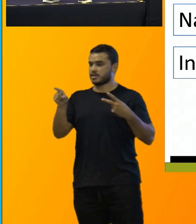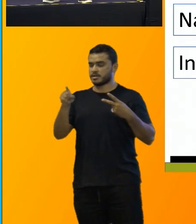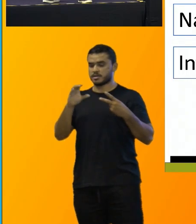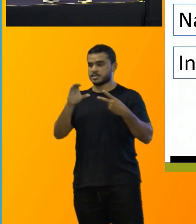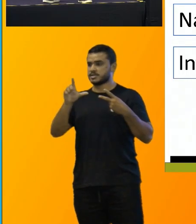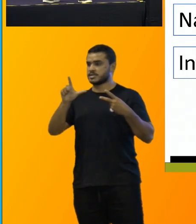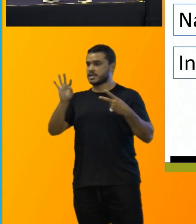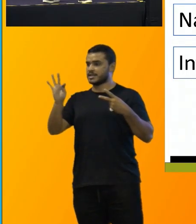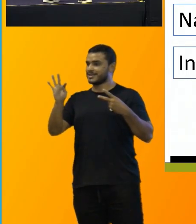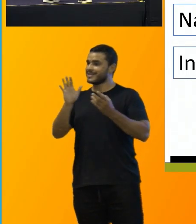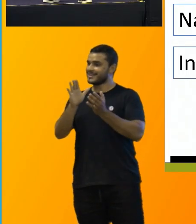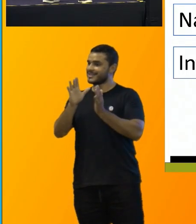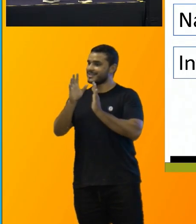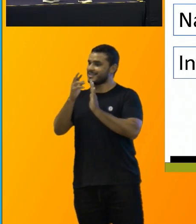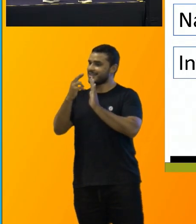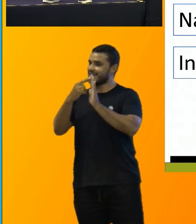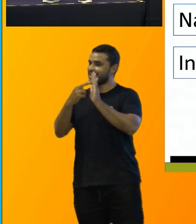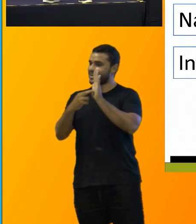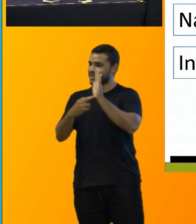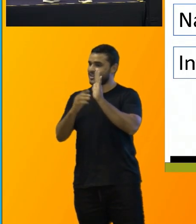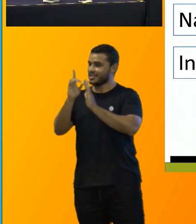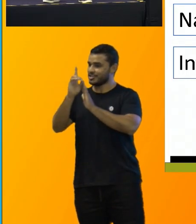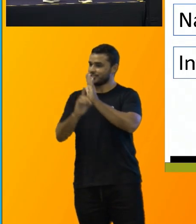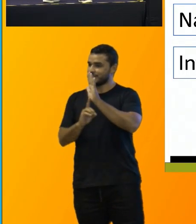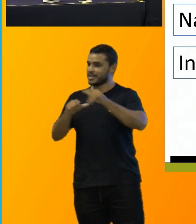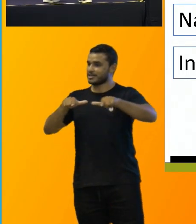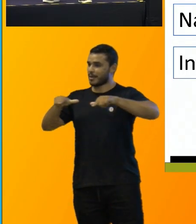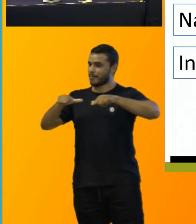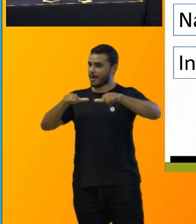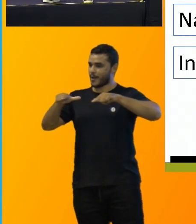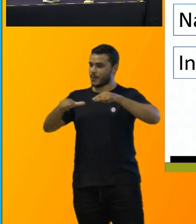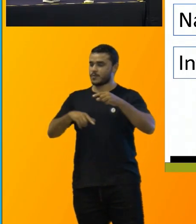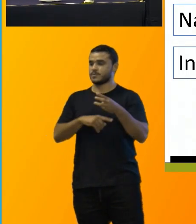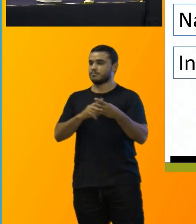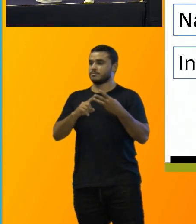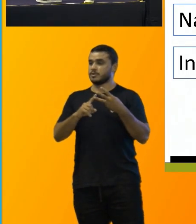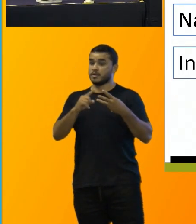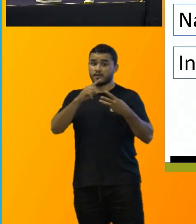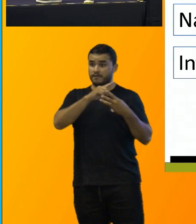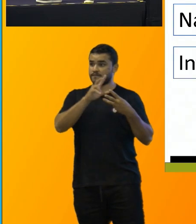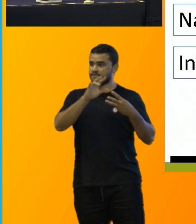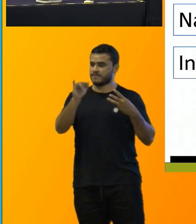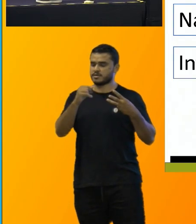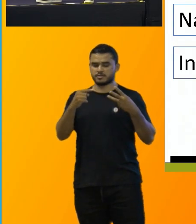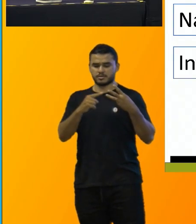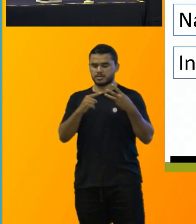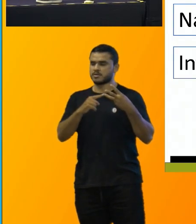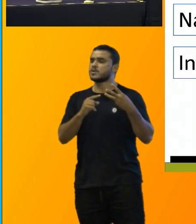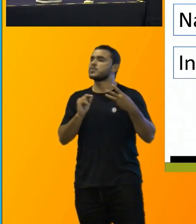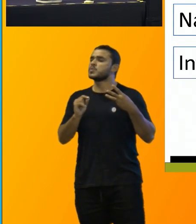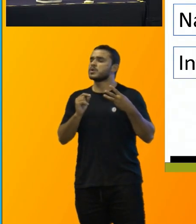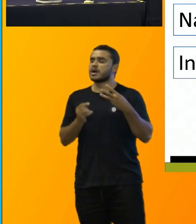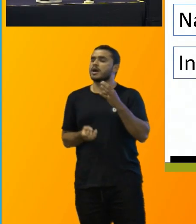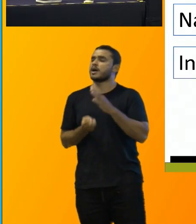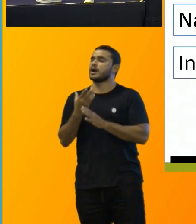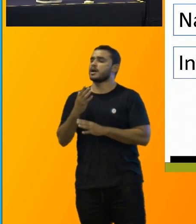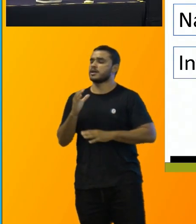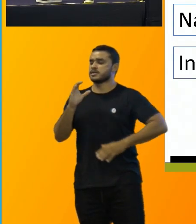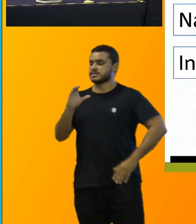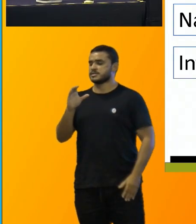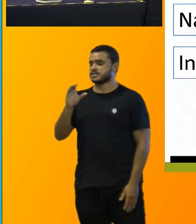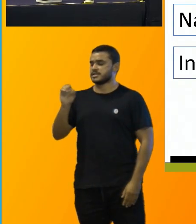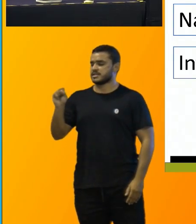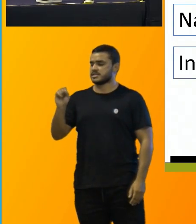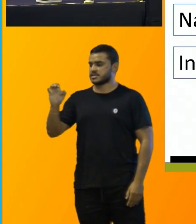das riquezas nacionais. É aqui que o contexto da Segunda Guerra vai permitir a criação da famosa